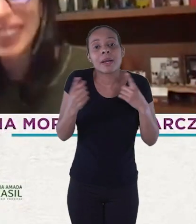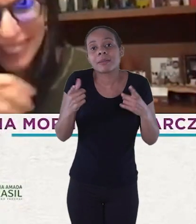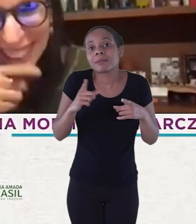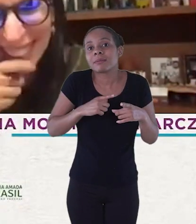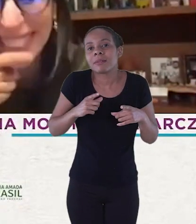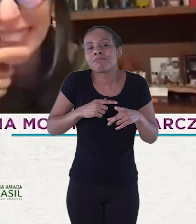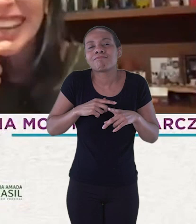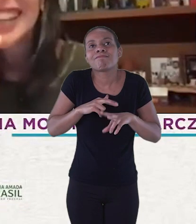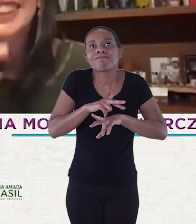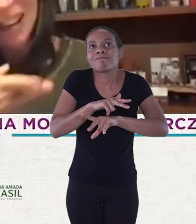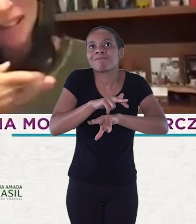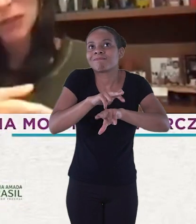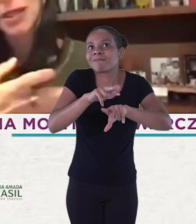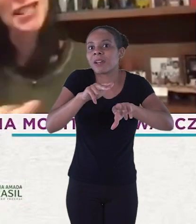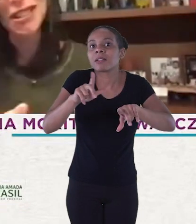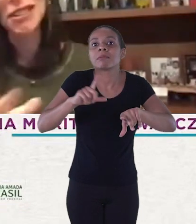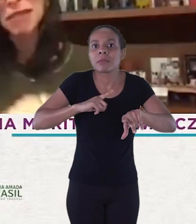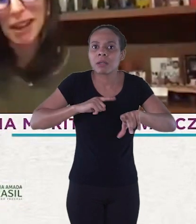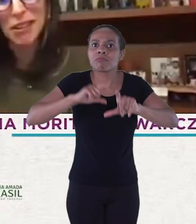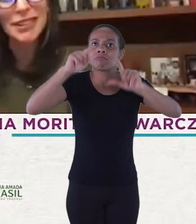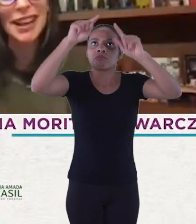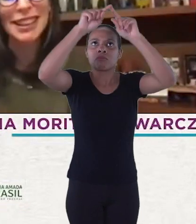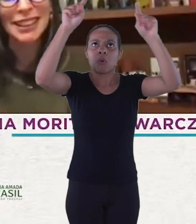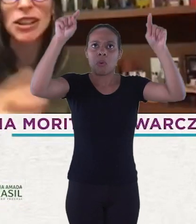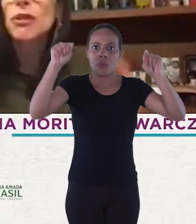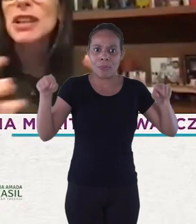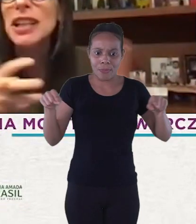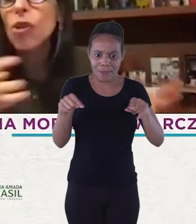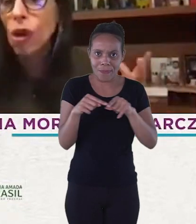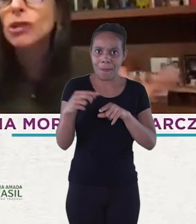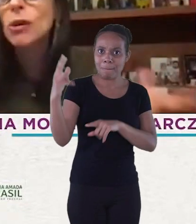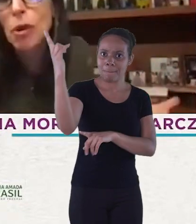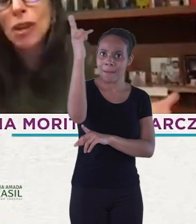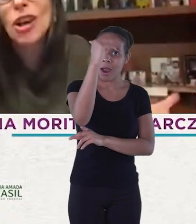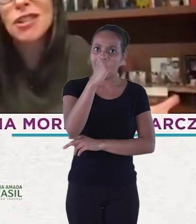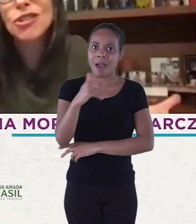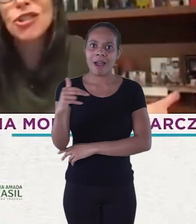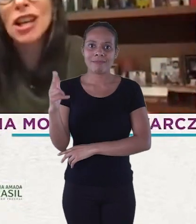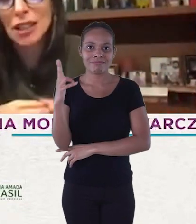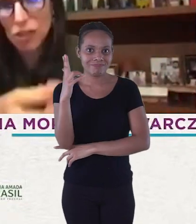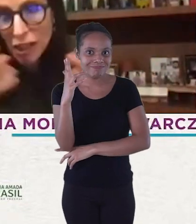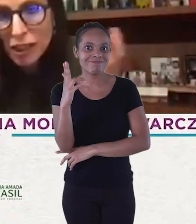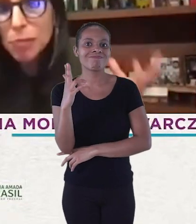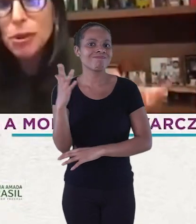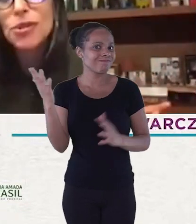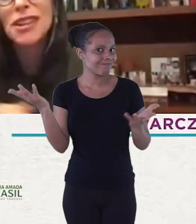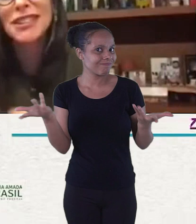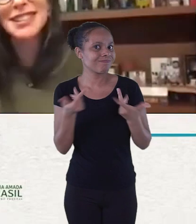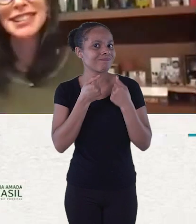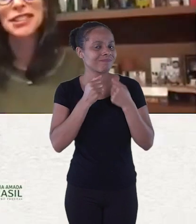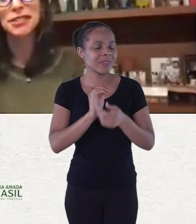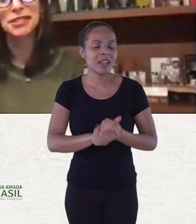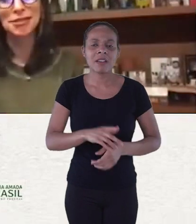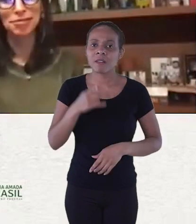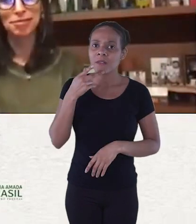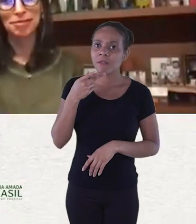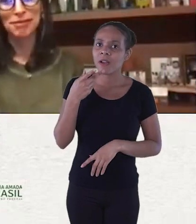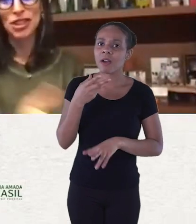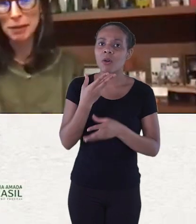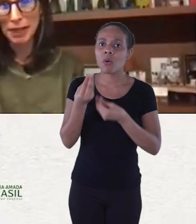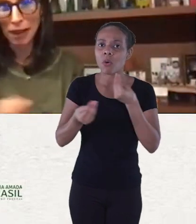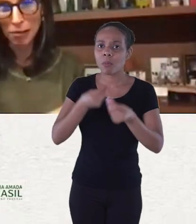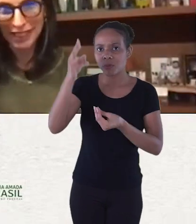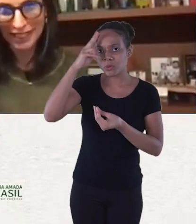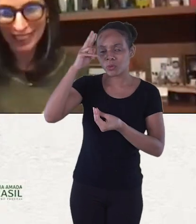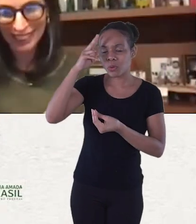um quadro na exposição da Pinacoteca. Então, ele conta um pouco a nossa história, a história da produção desse livro, né?